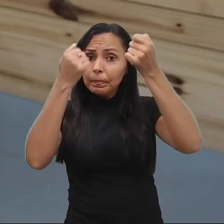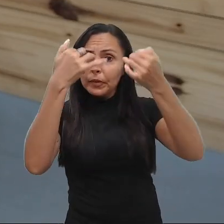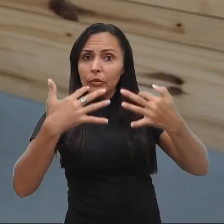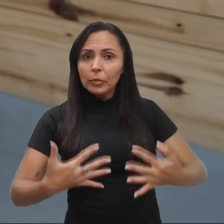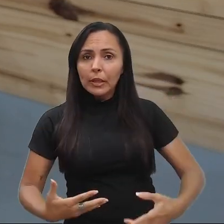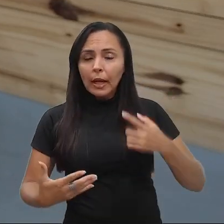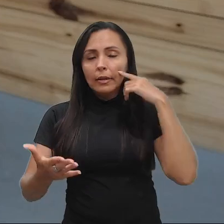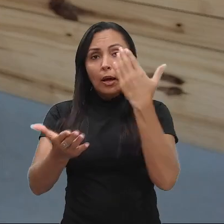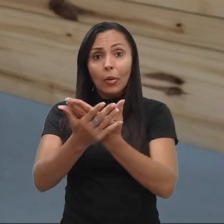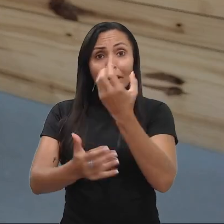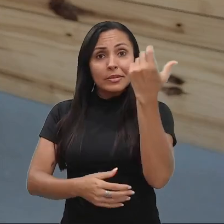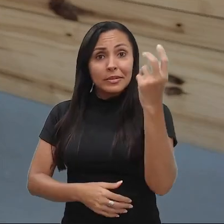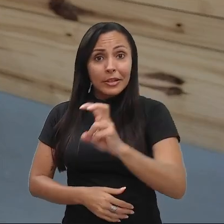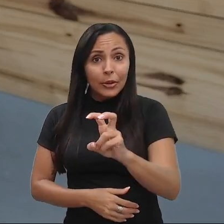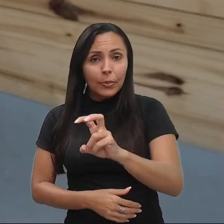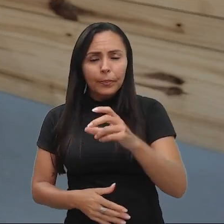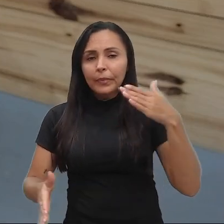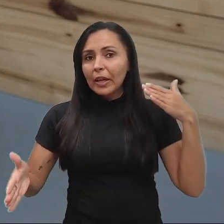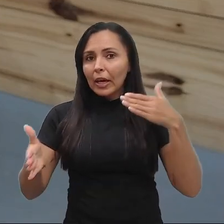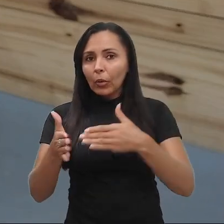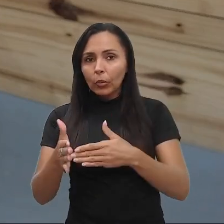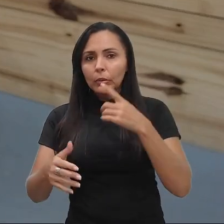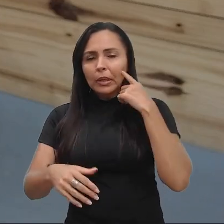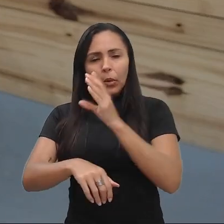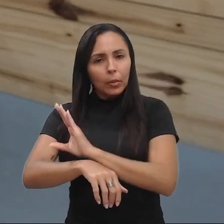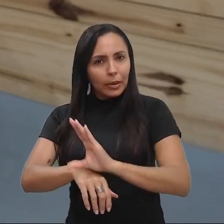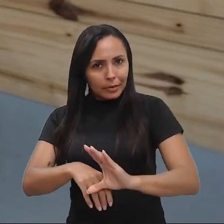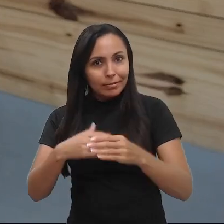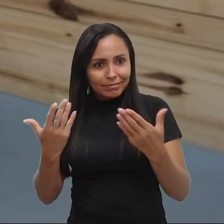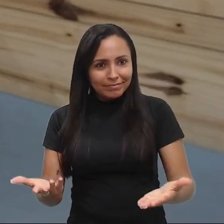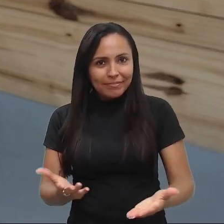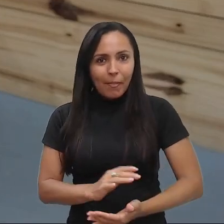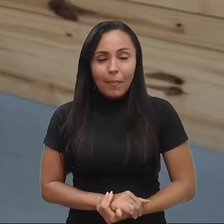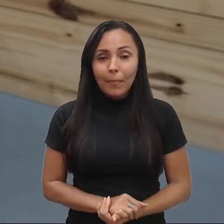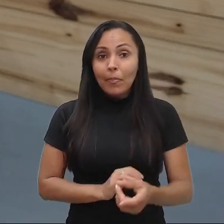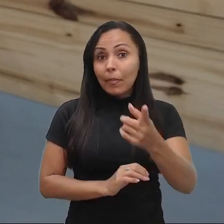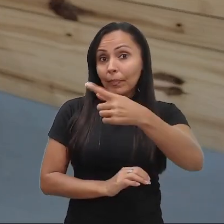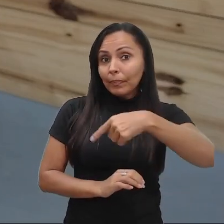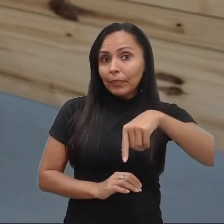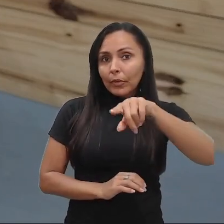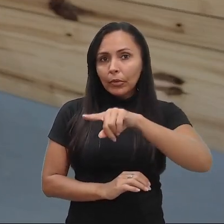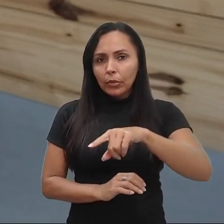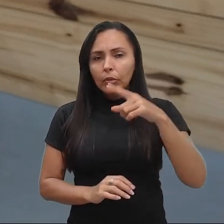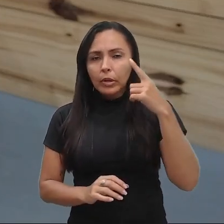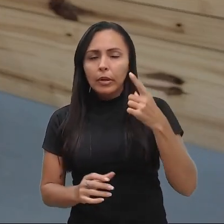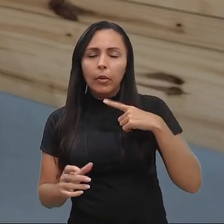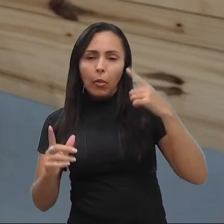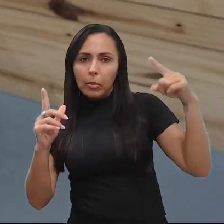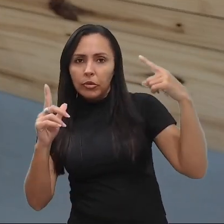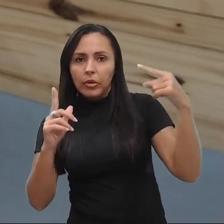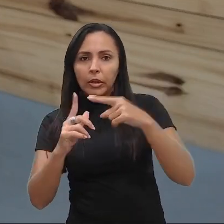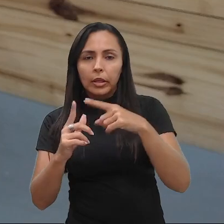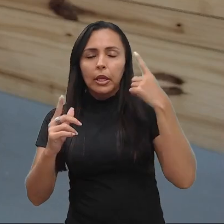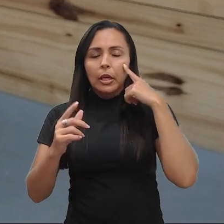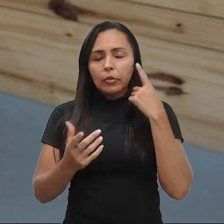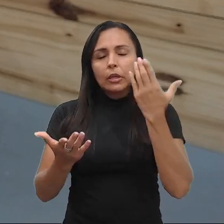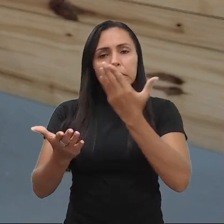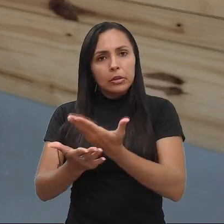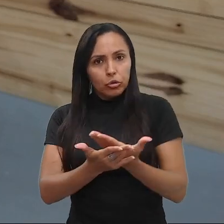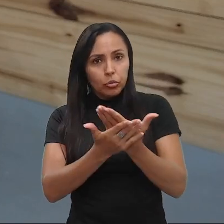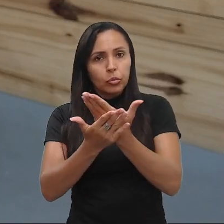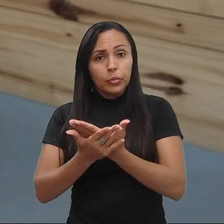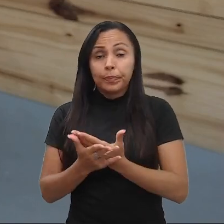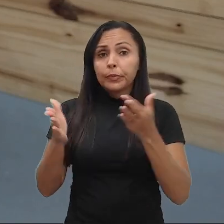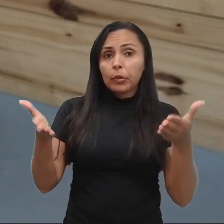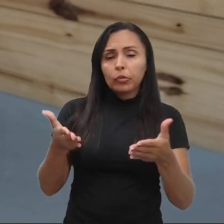unidade 5, que é a última da nossa competência, né? A gente tem o intuito nessa competência, nessa unidade,